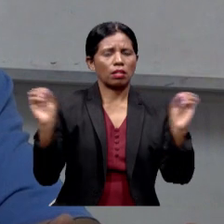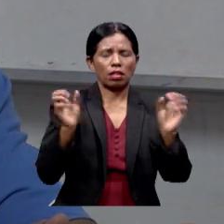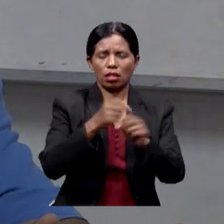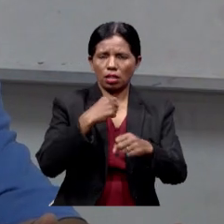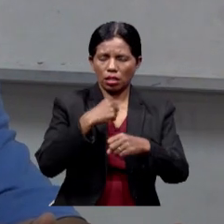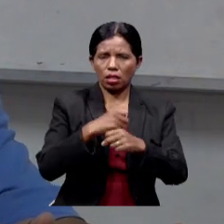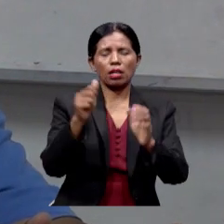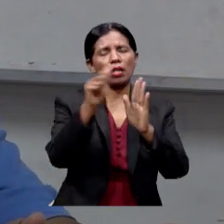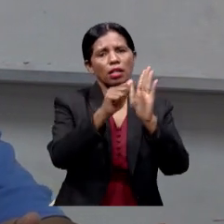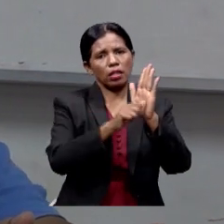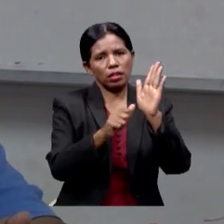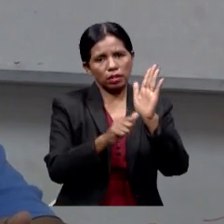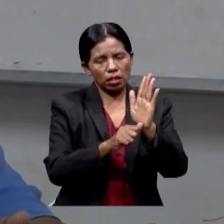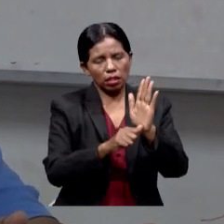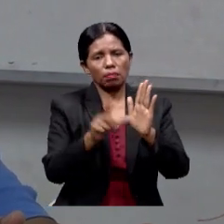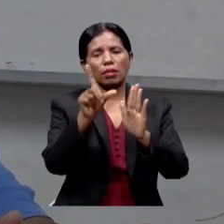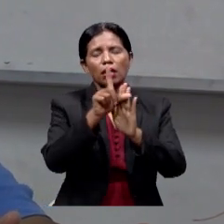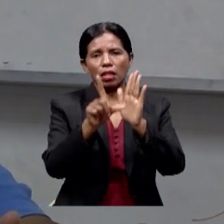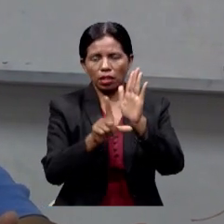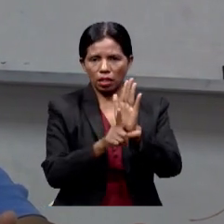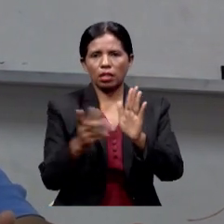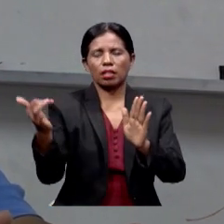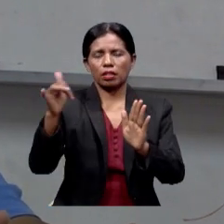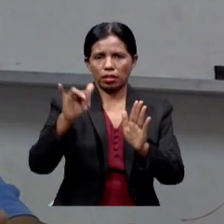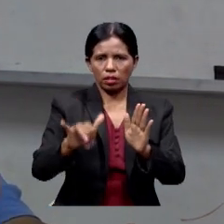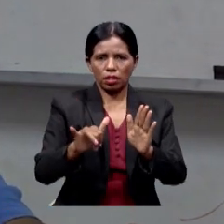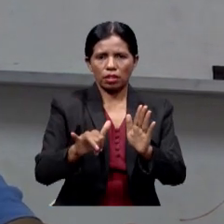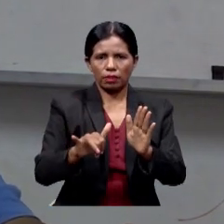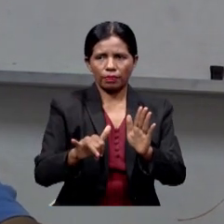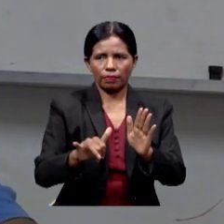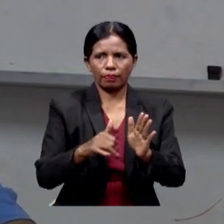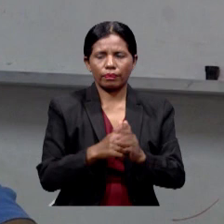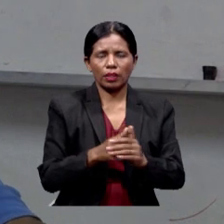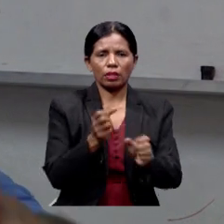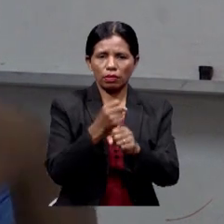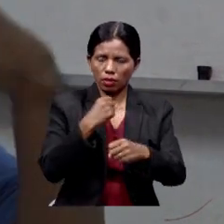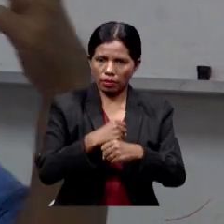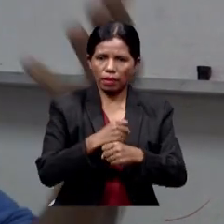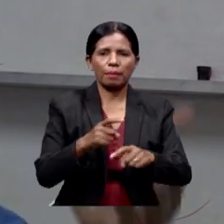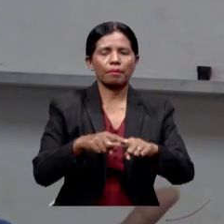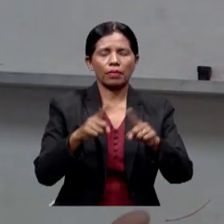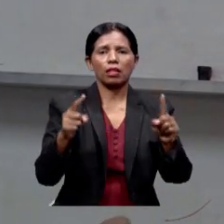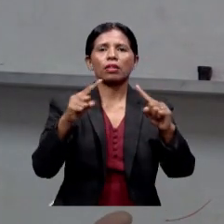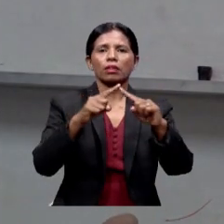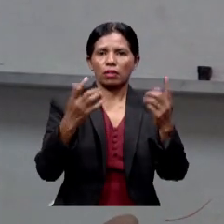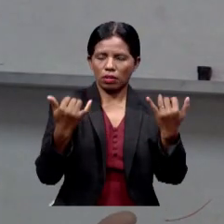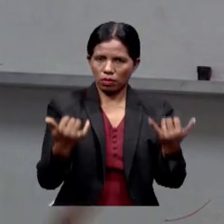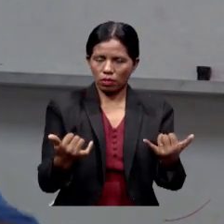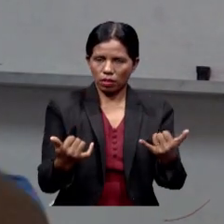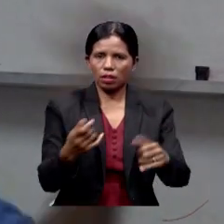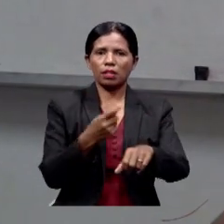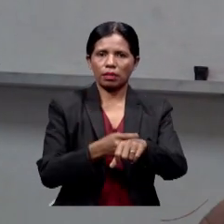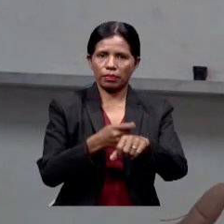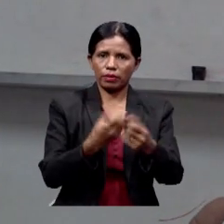sirnia agenda ba lei sira a tu halo ma ve to agora at priori mandato